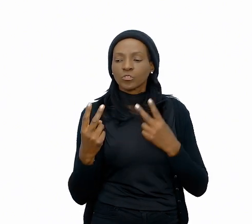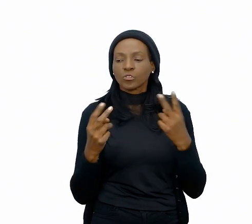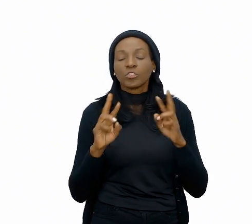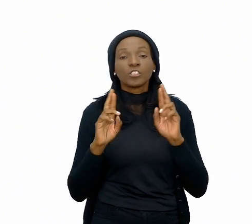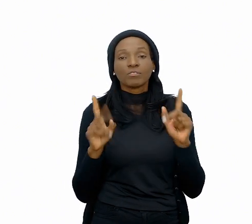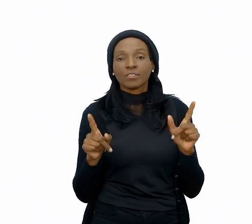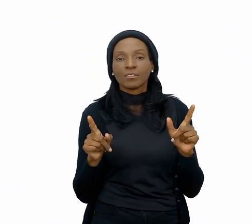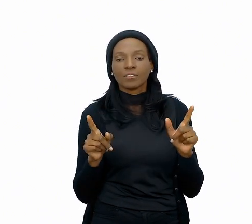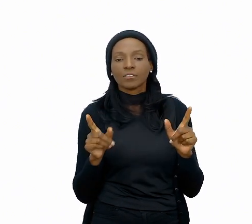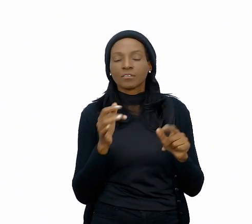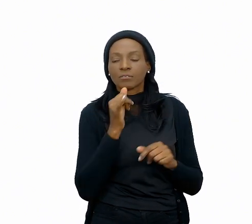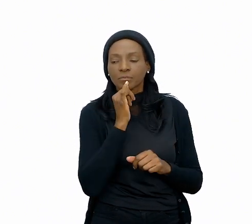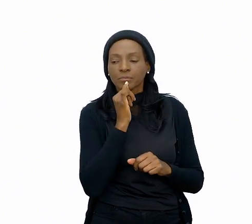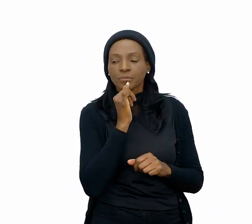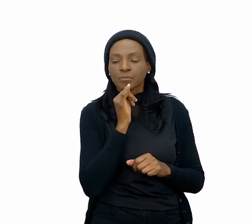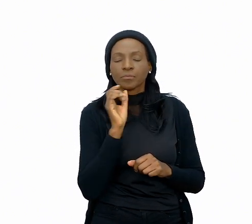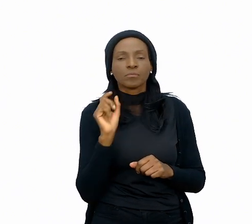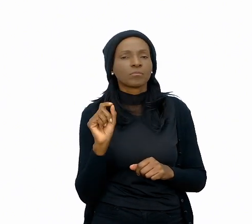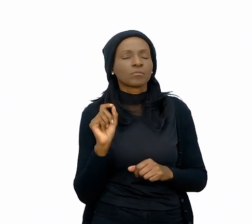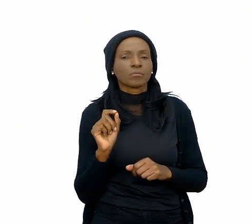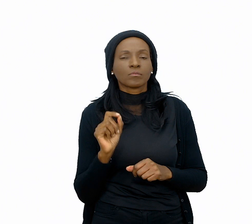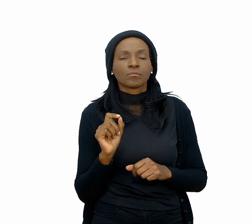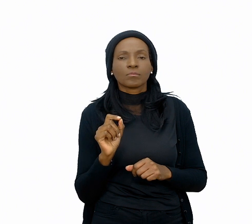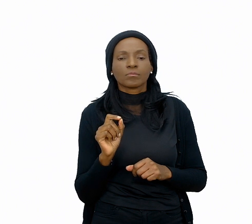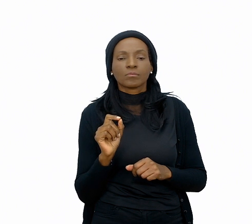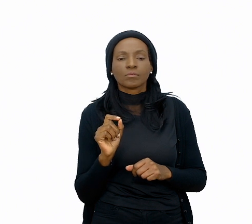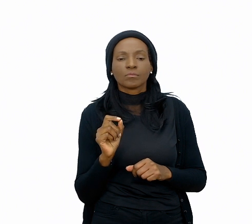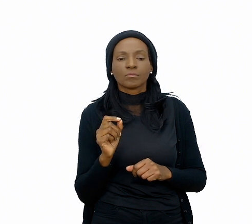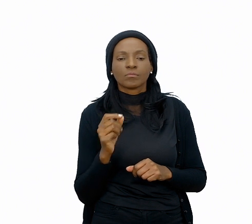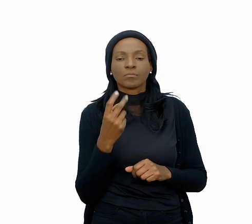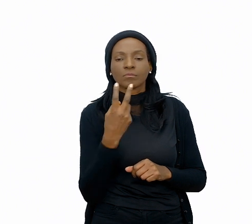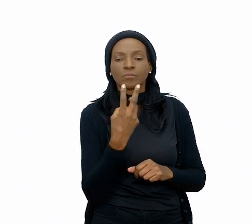Então, quais poderiam ser eles? O